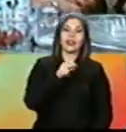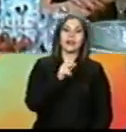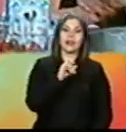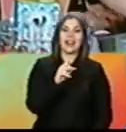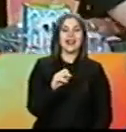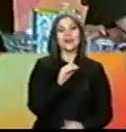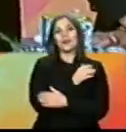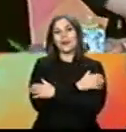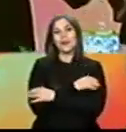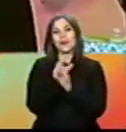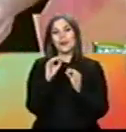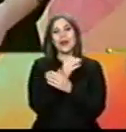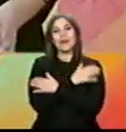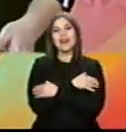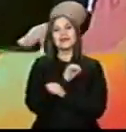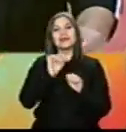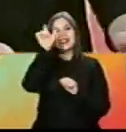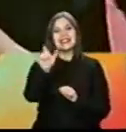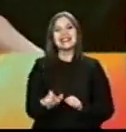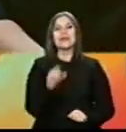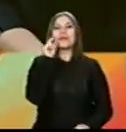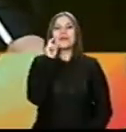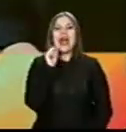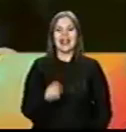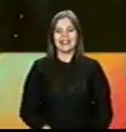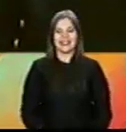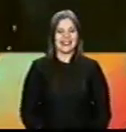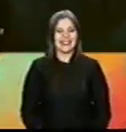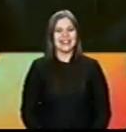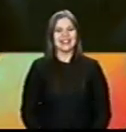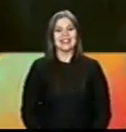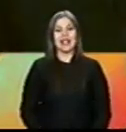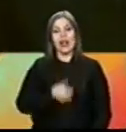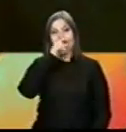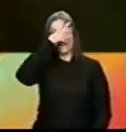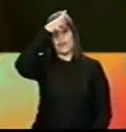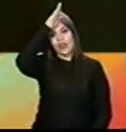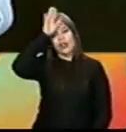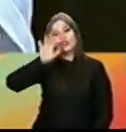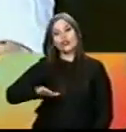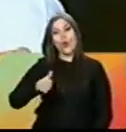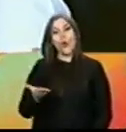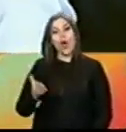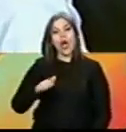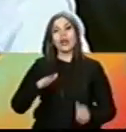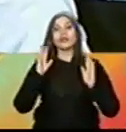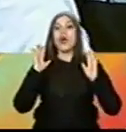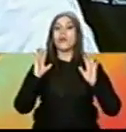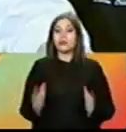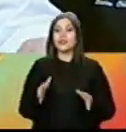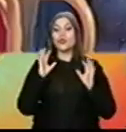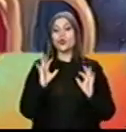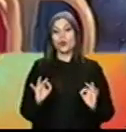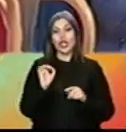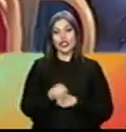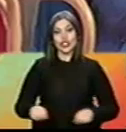abraço. Um abraço para ti, papá. Sim, senhor. Olha lá, e o frango no churrasco também tem o seu ponto.